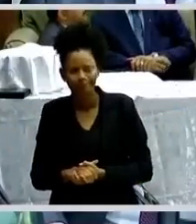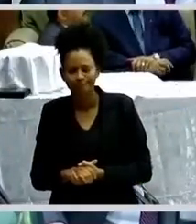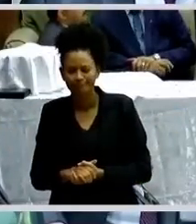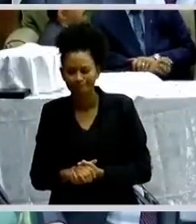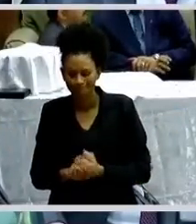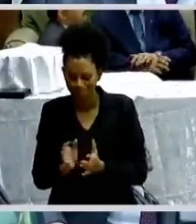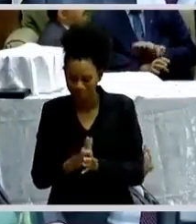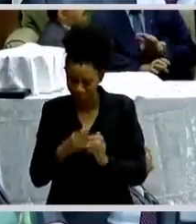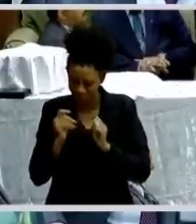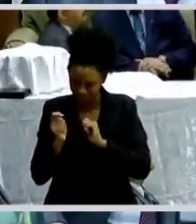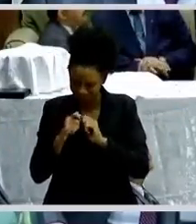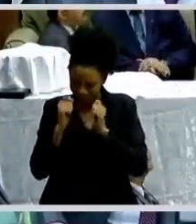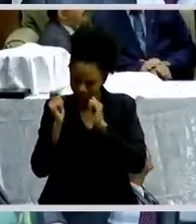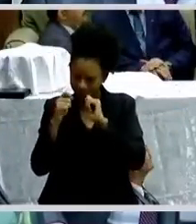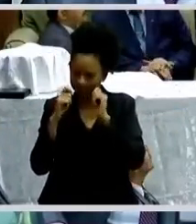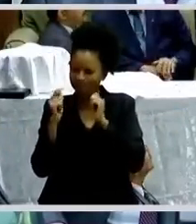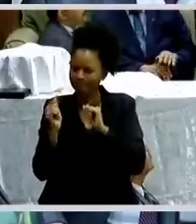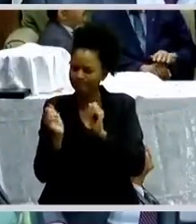Aleluia.